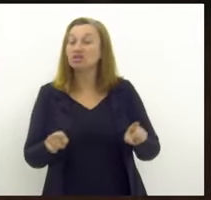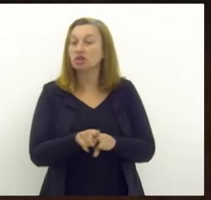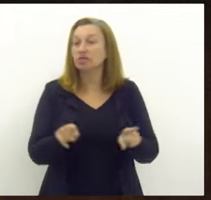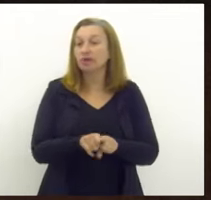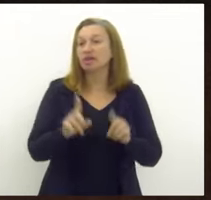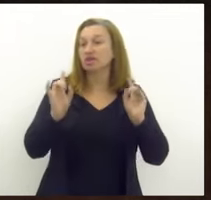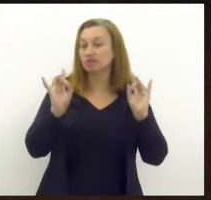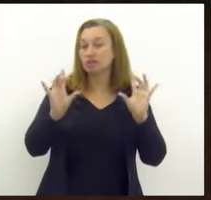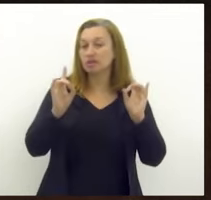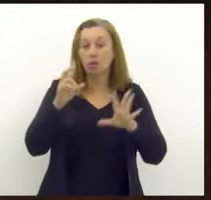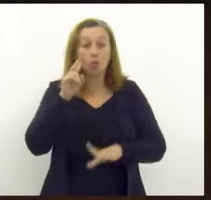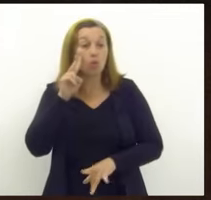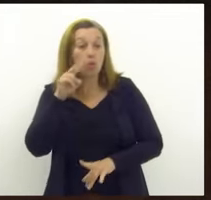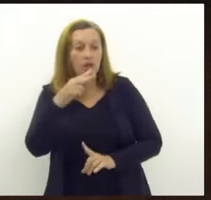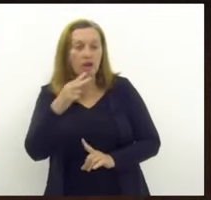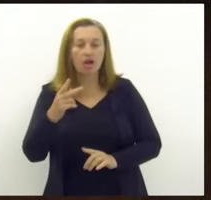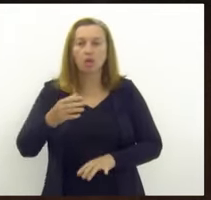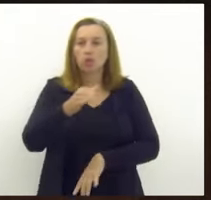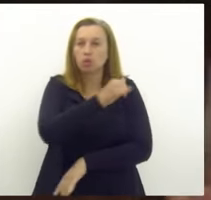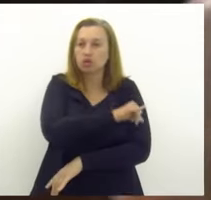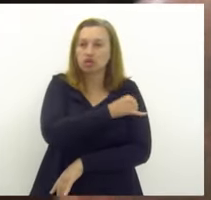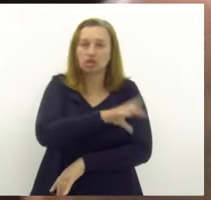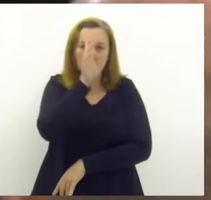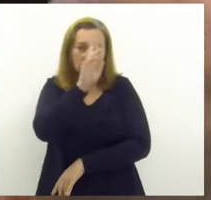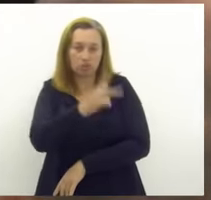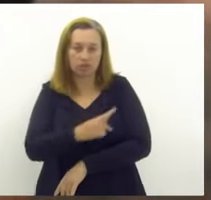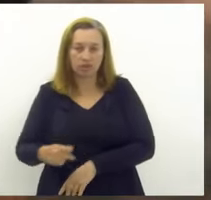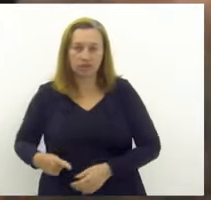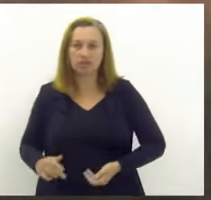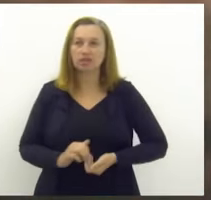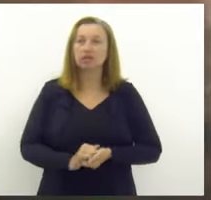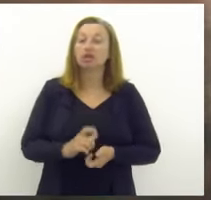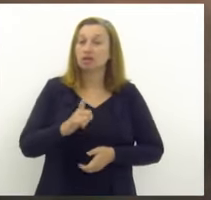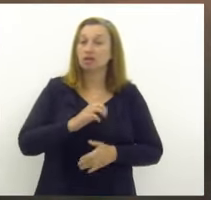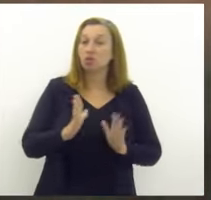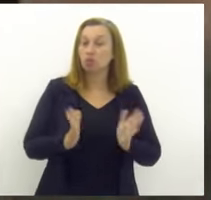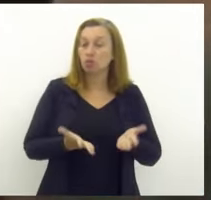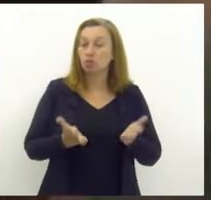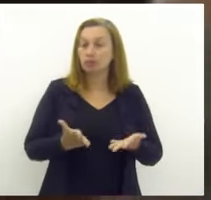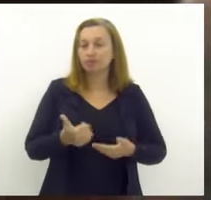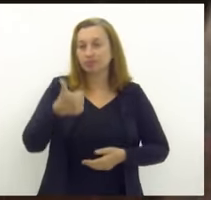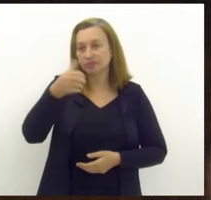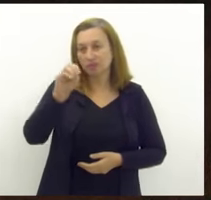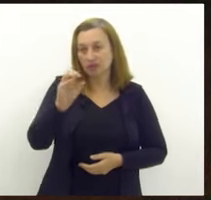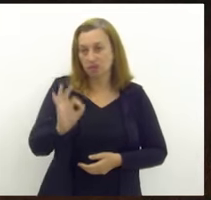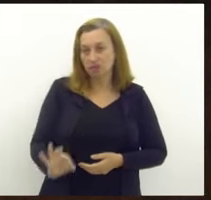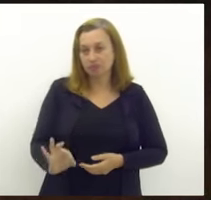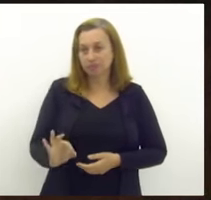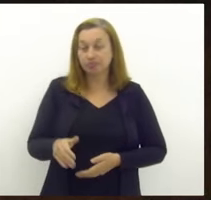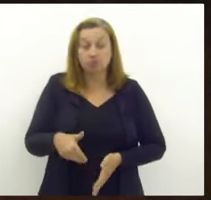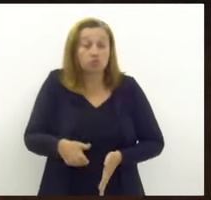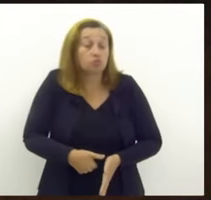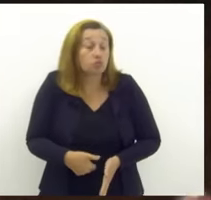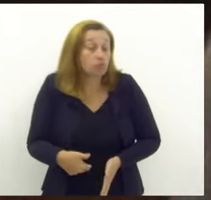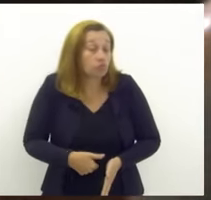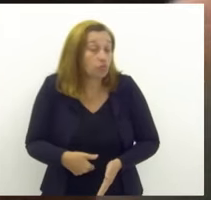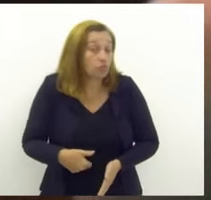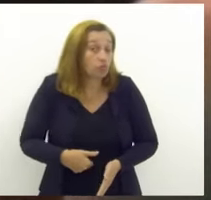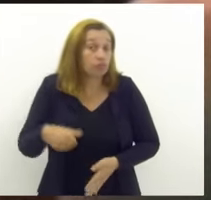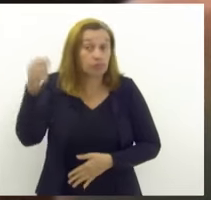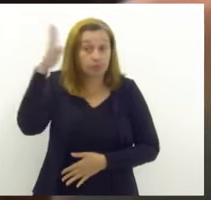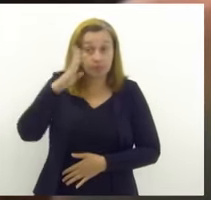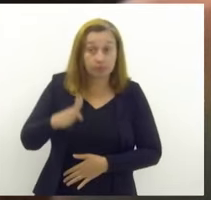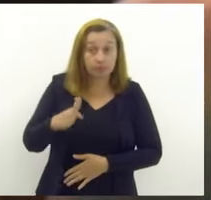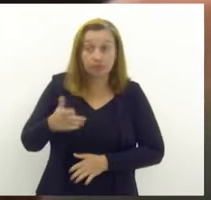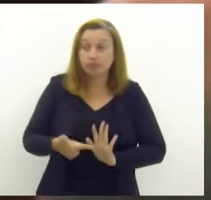especial olhar o Rio de Janeiro senhor presidente que tem hoje 10% dos Famintos do Brasil